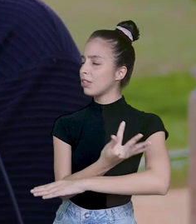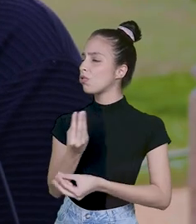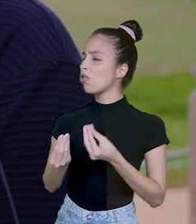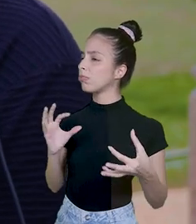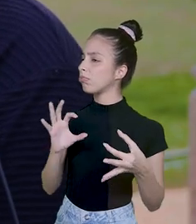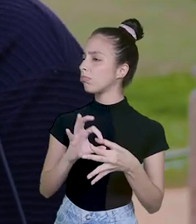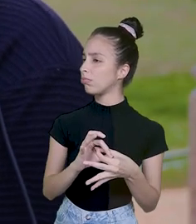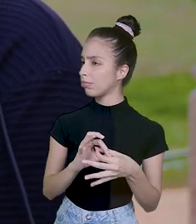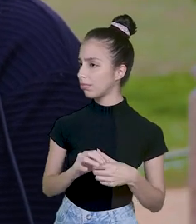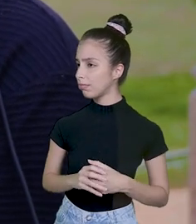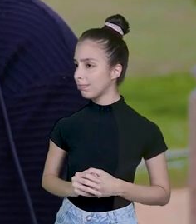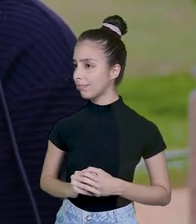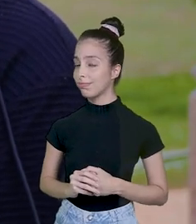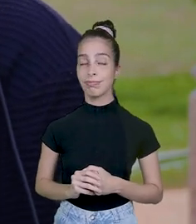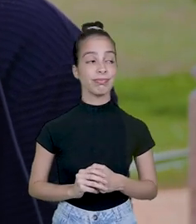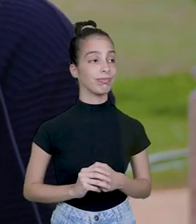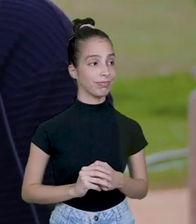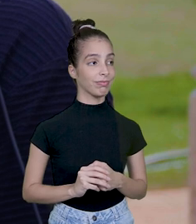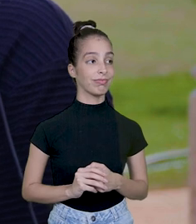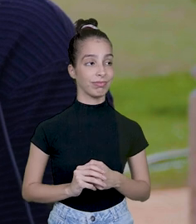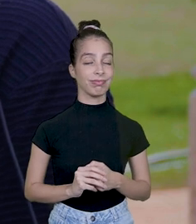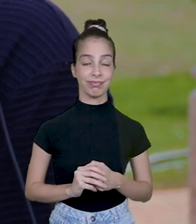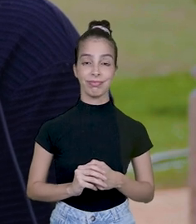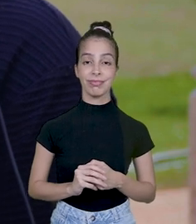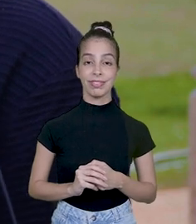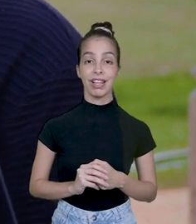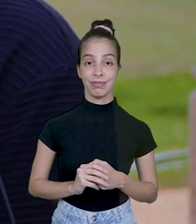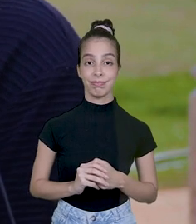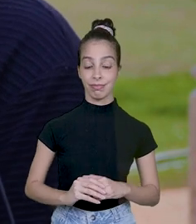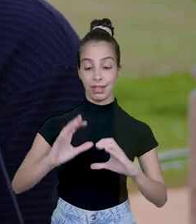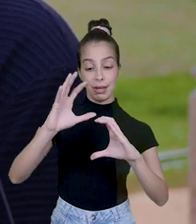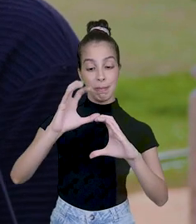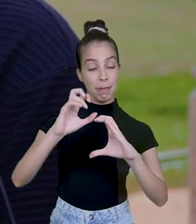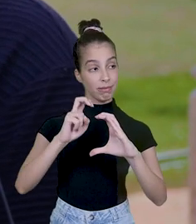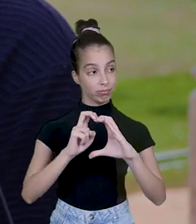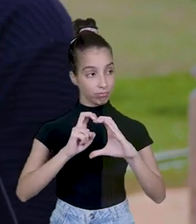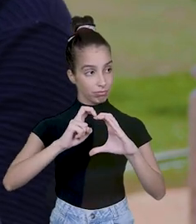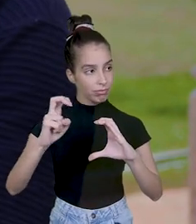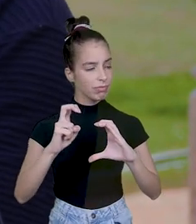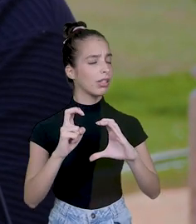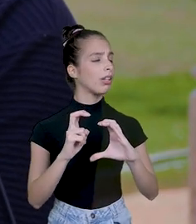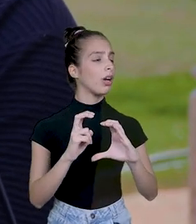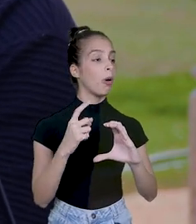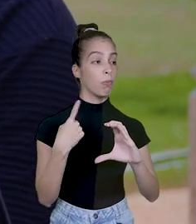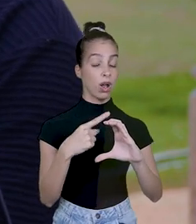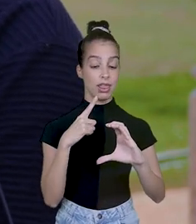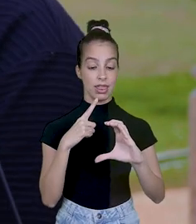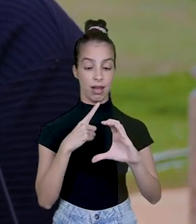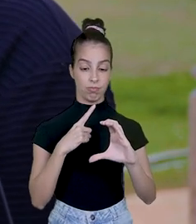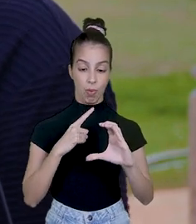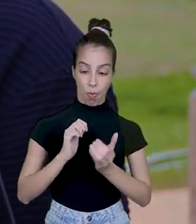eh a a inteligência artificial generativa ela trabalha com informações ideias grandes volumes de de